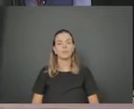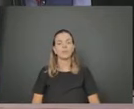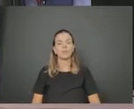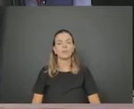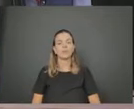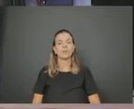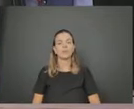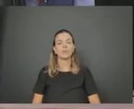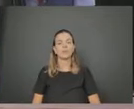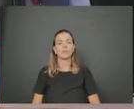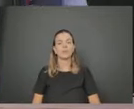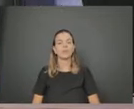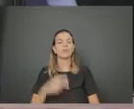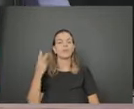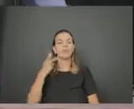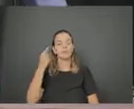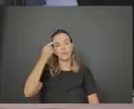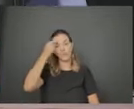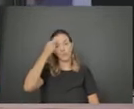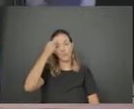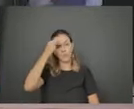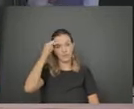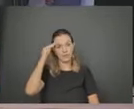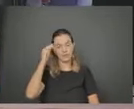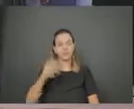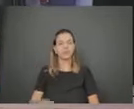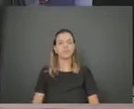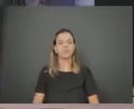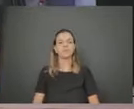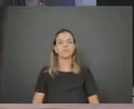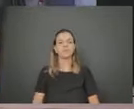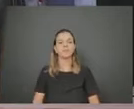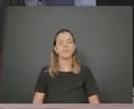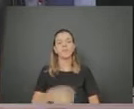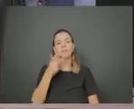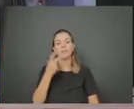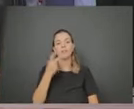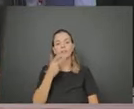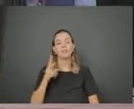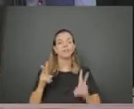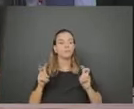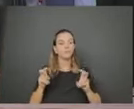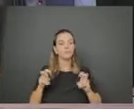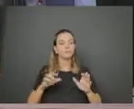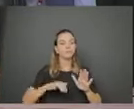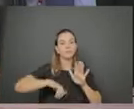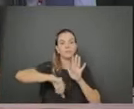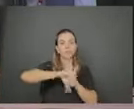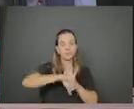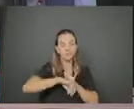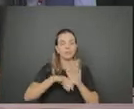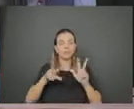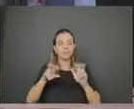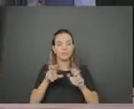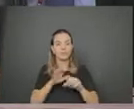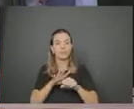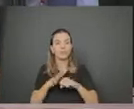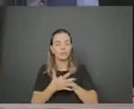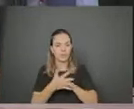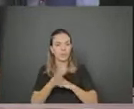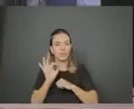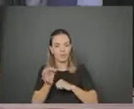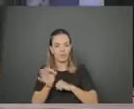Vereador Leônidas Dias, né? O senhor falou dos crimes do Covid, né? Então, o que nós enfrentamos